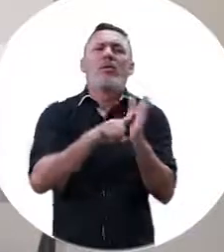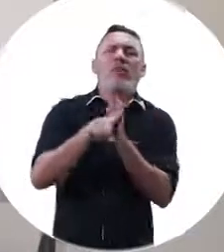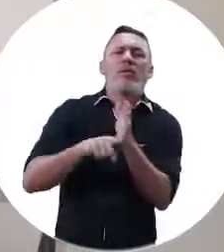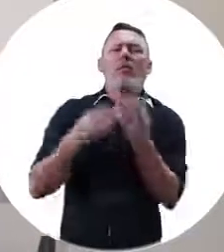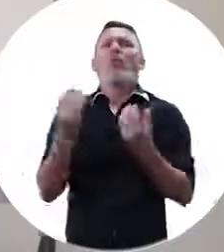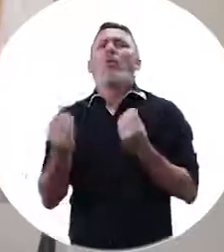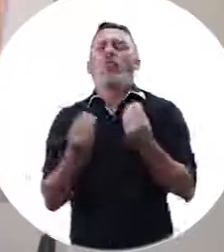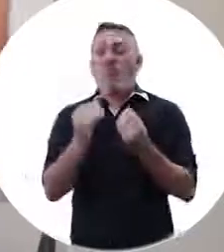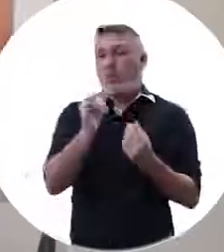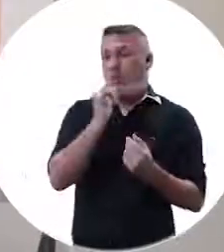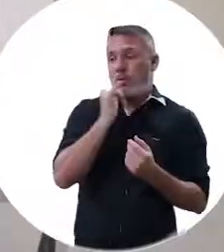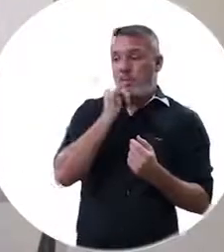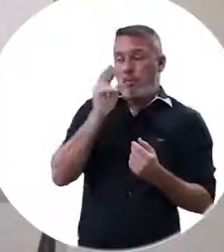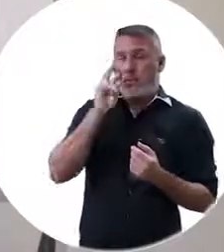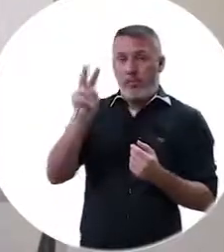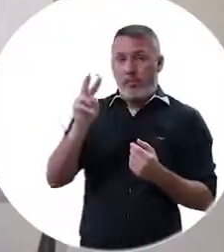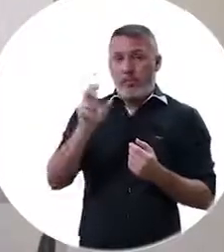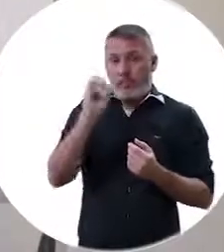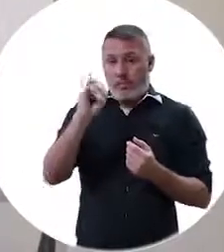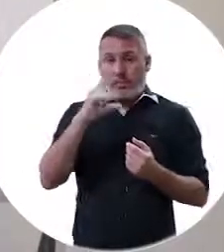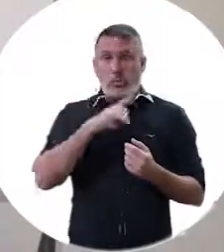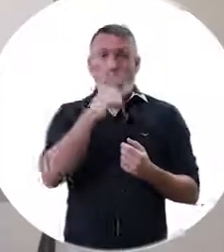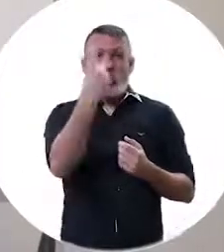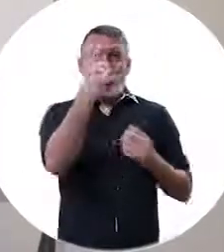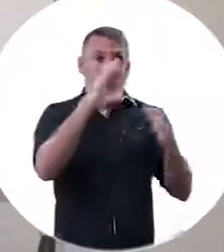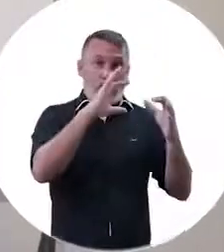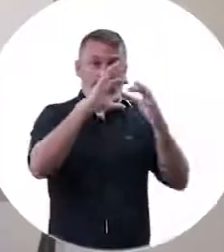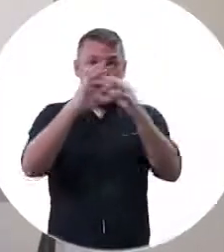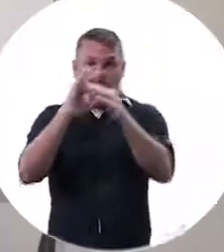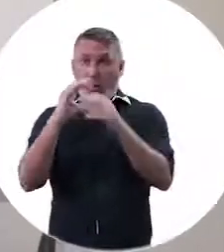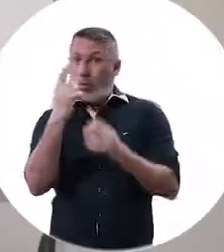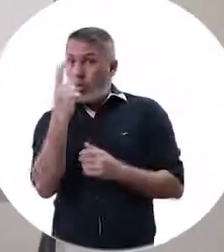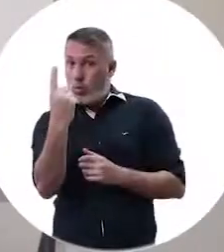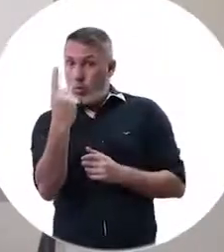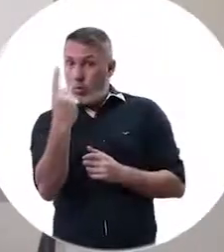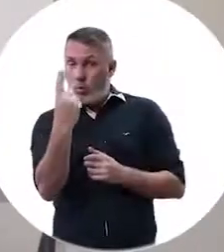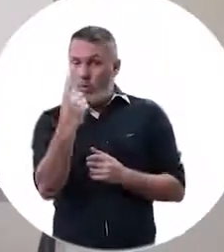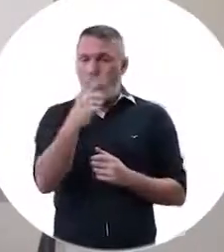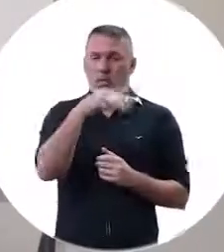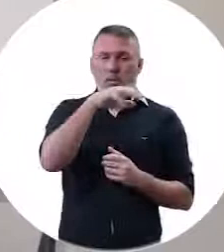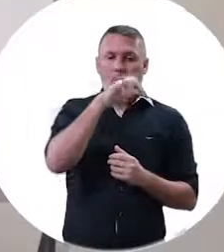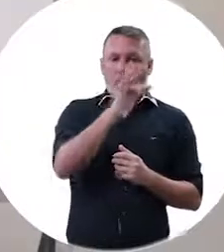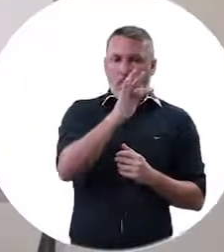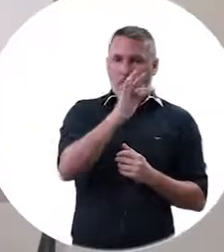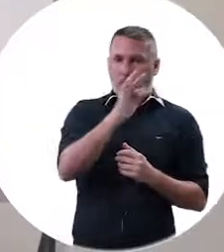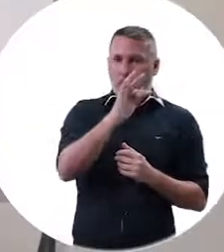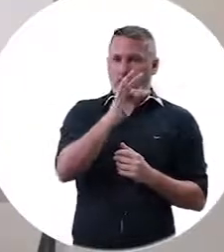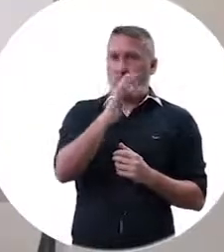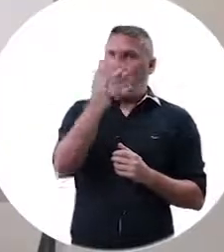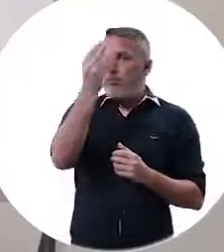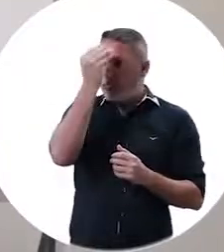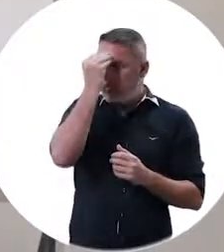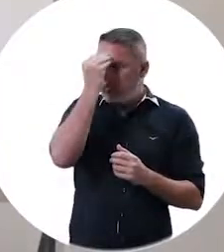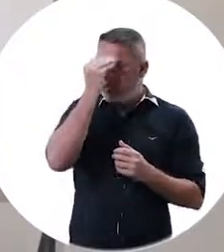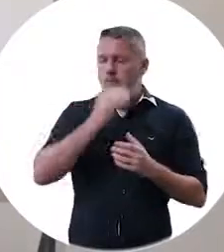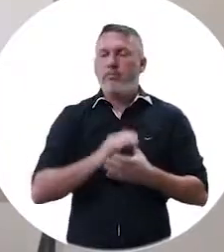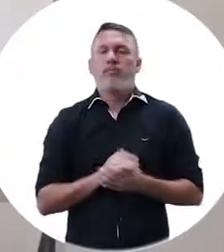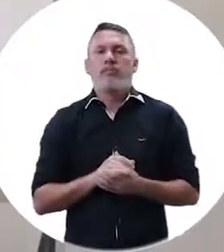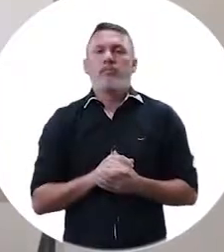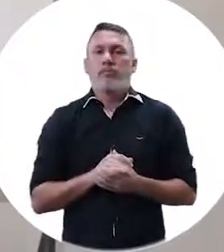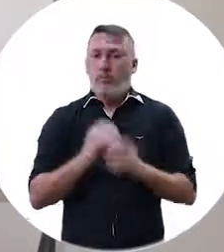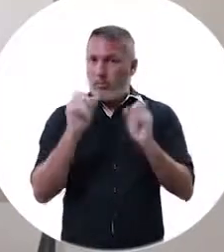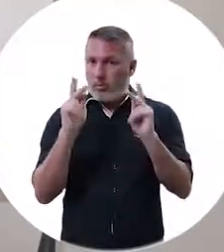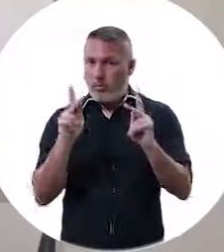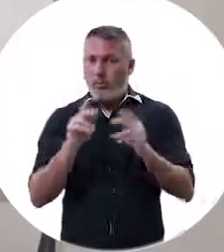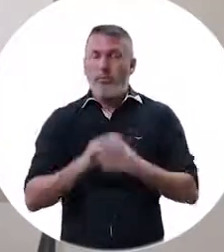fazer isso? Vamos lá. Se na cadeia principal tiver somente um carbono, o prefixo match.